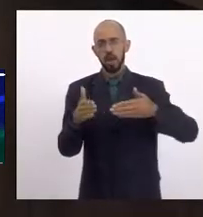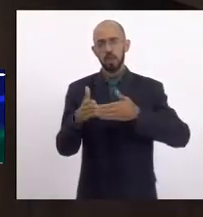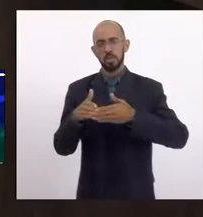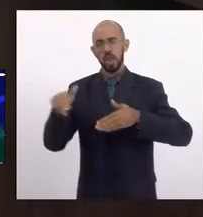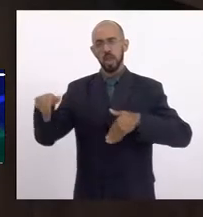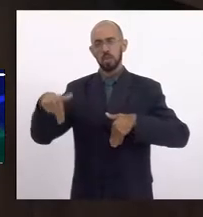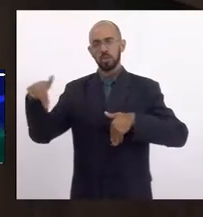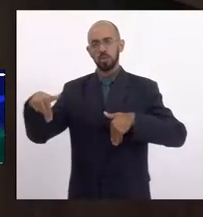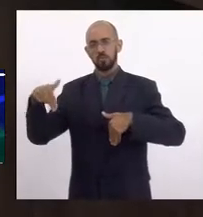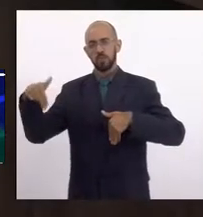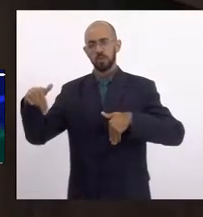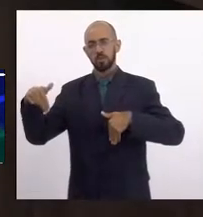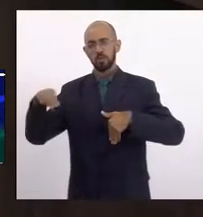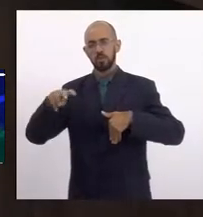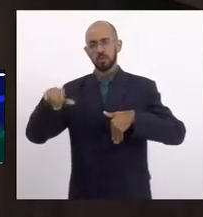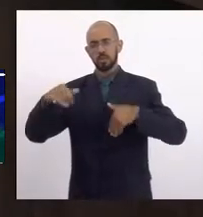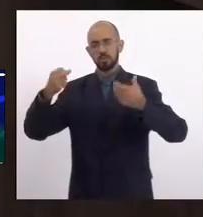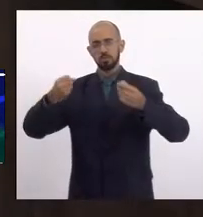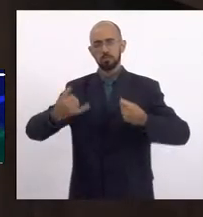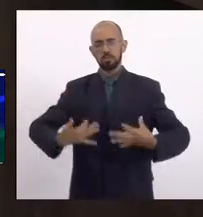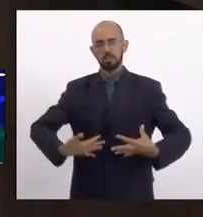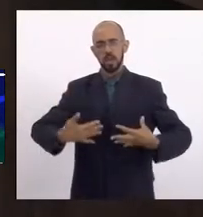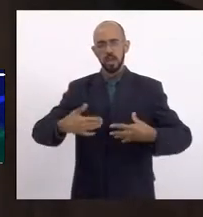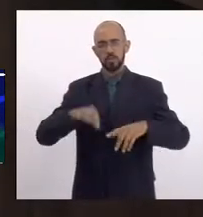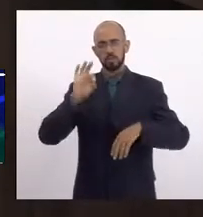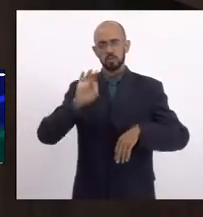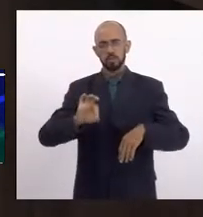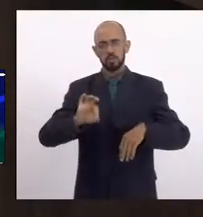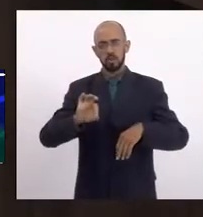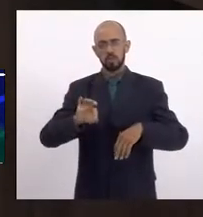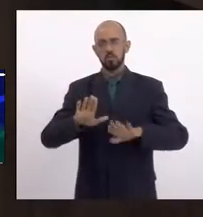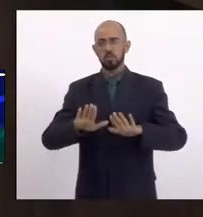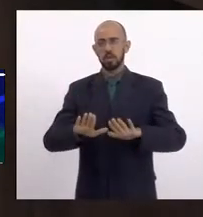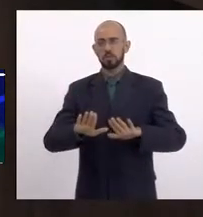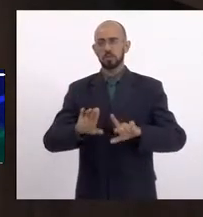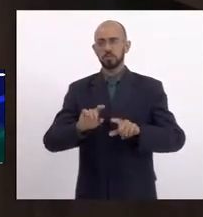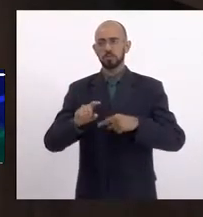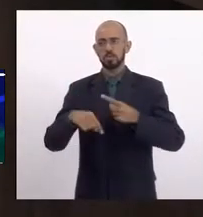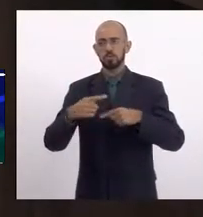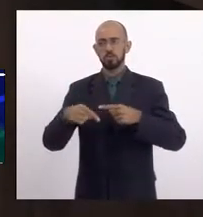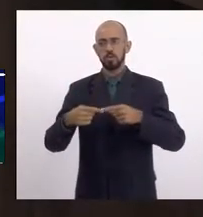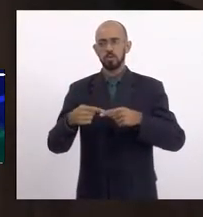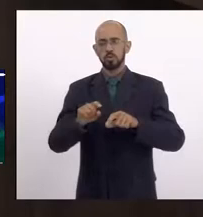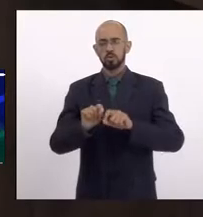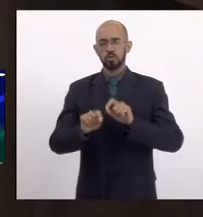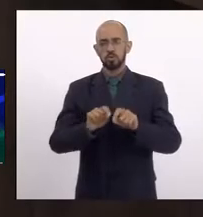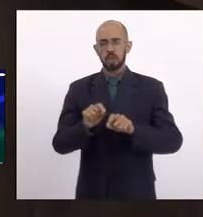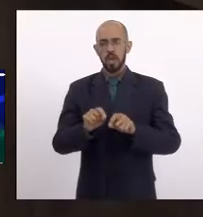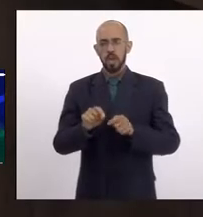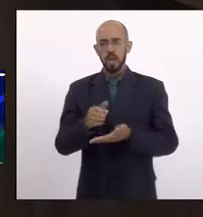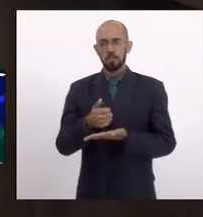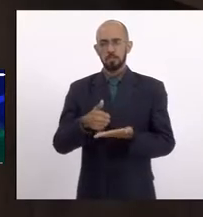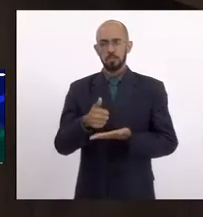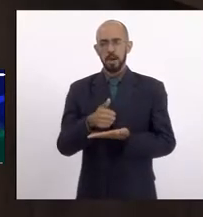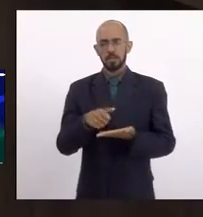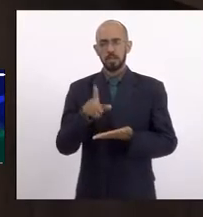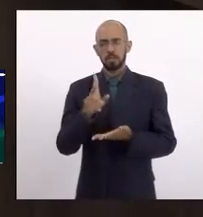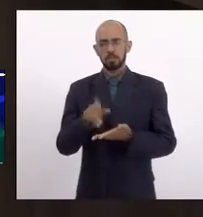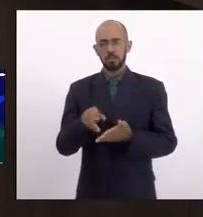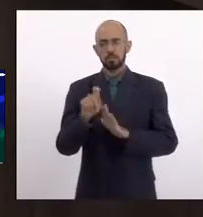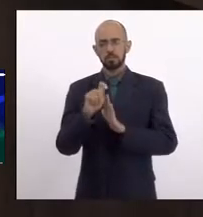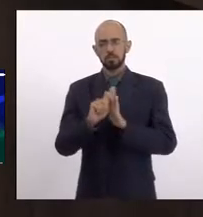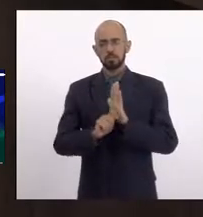Principado percentual no restante seu presidente é basicamente é a mesma